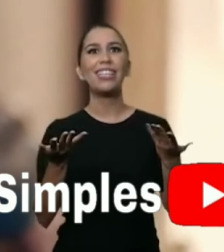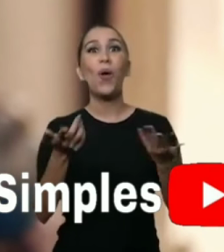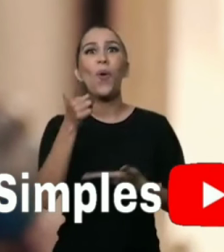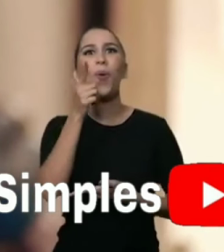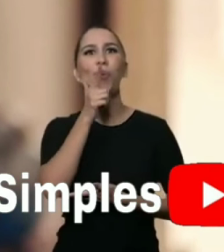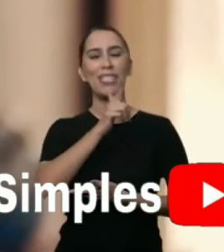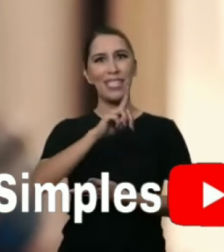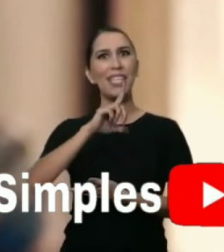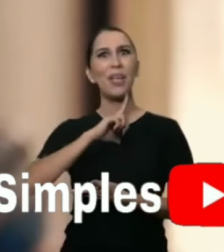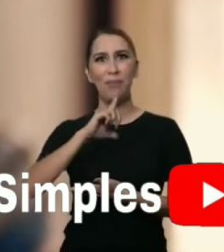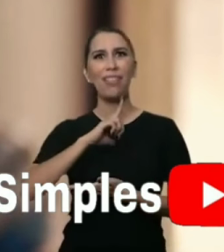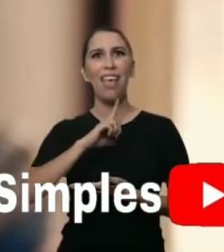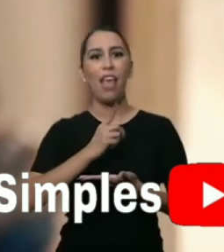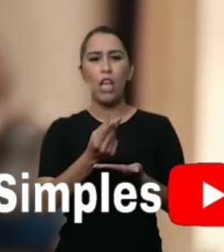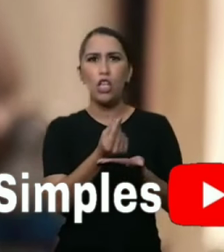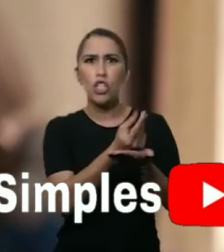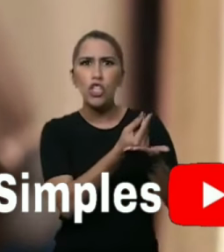resolveu